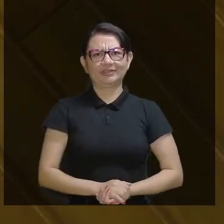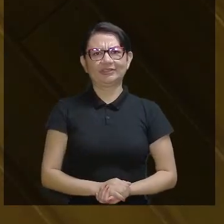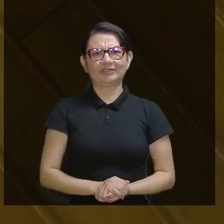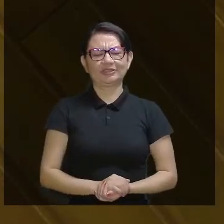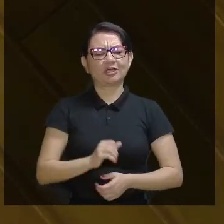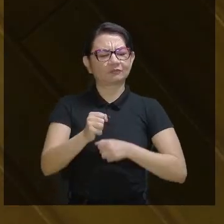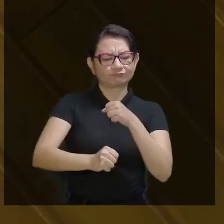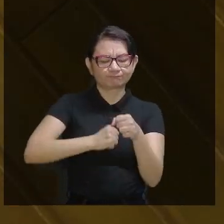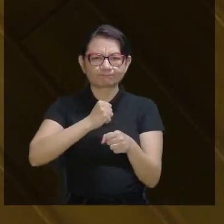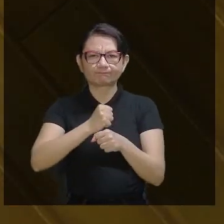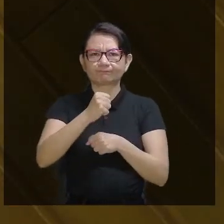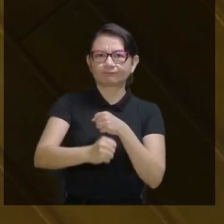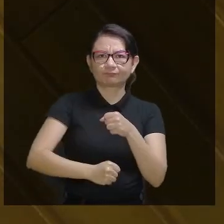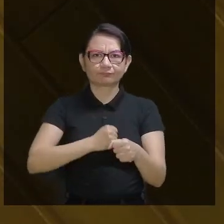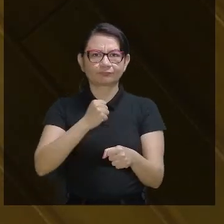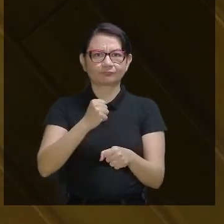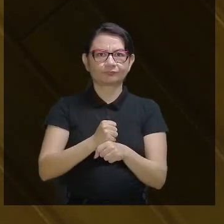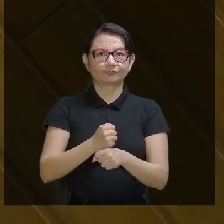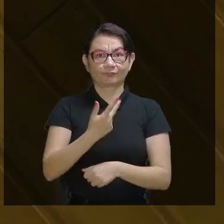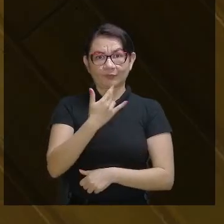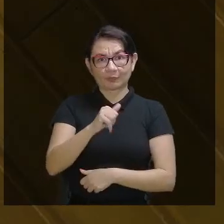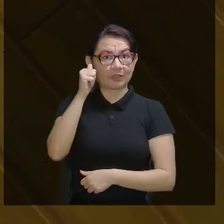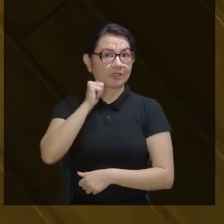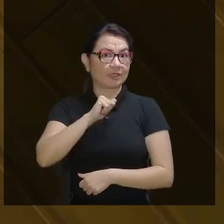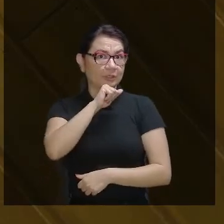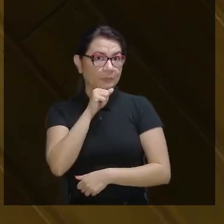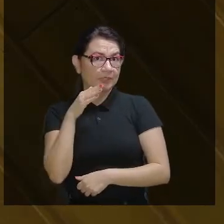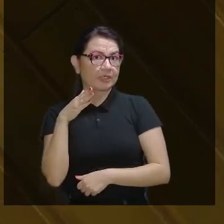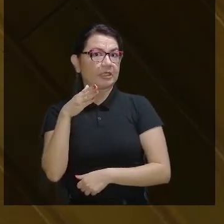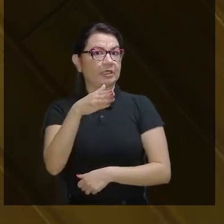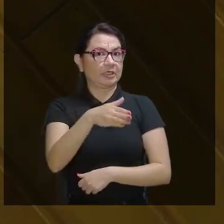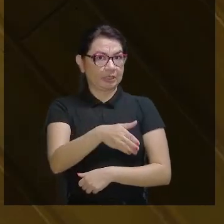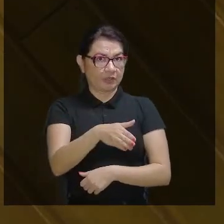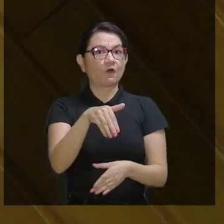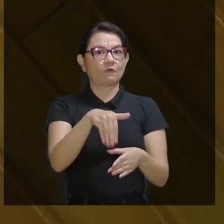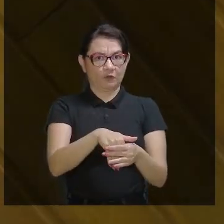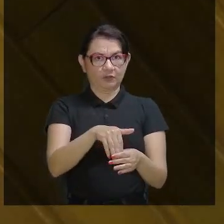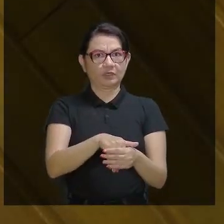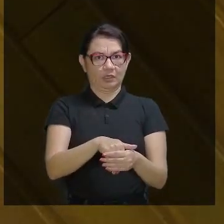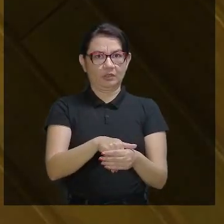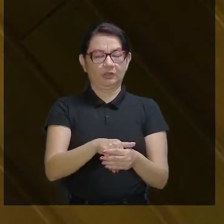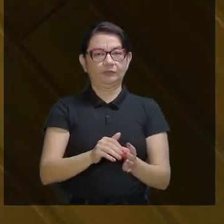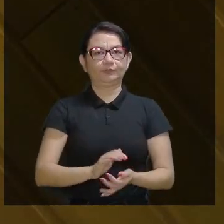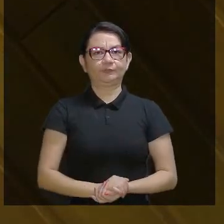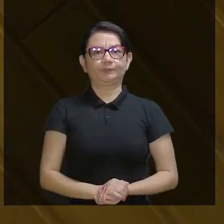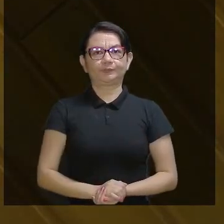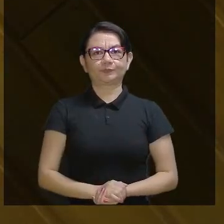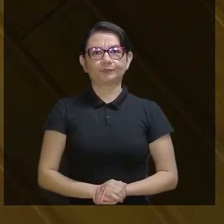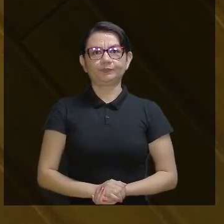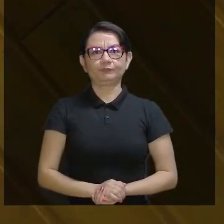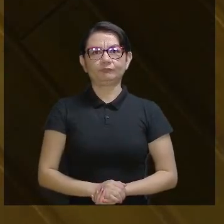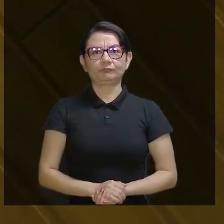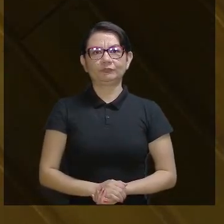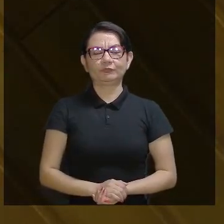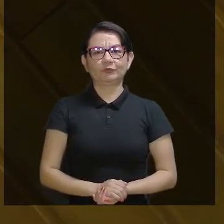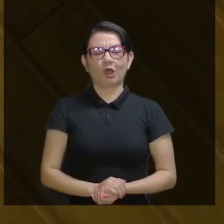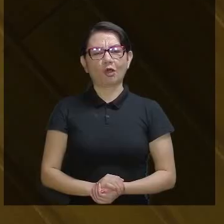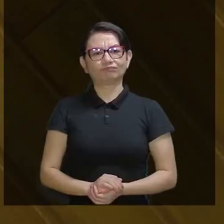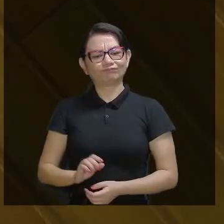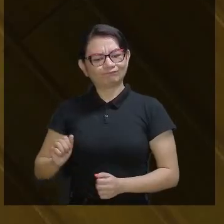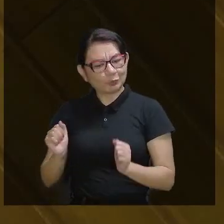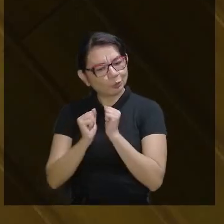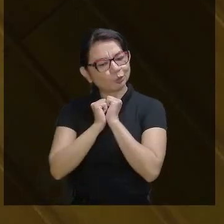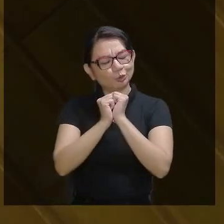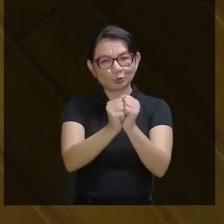os anos, quando meu pai e minha mãe iam votar, nós estávamos ali ao lado